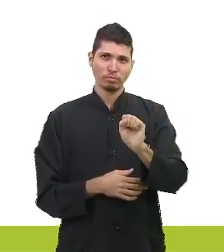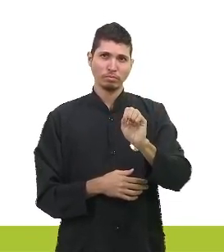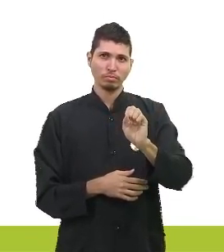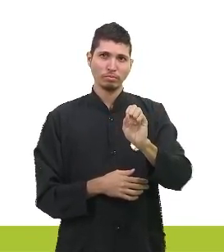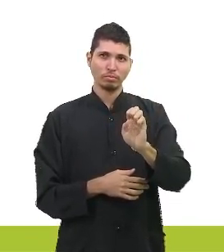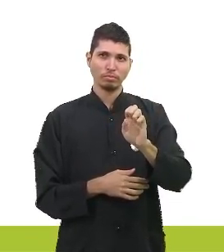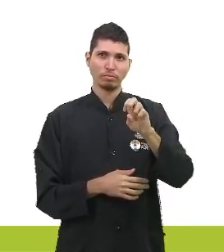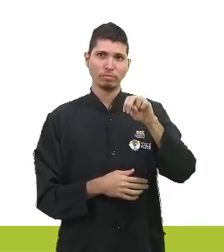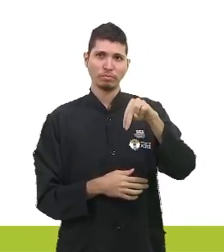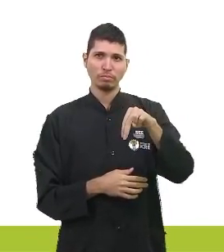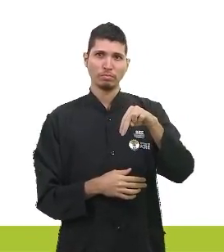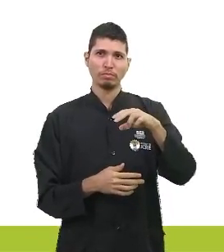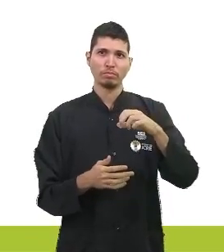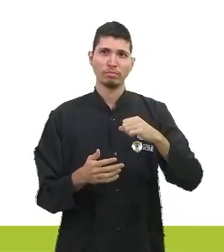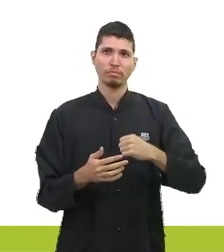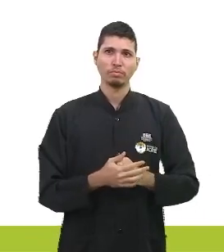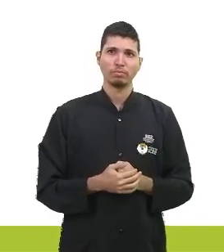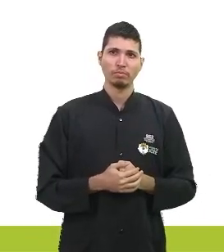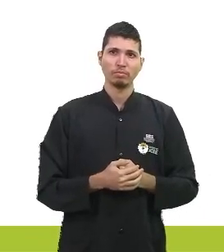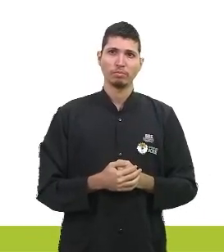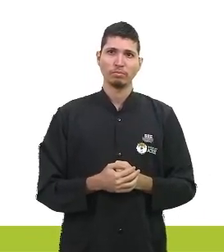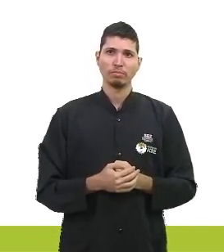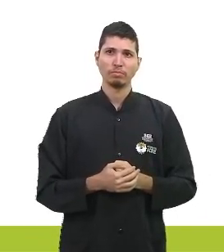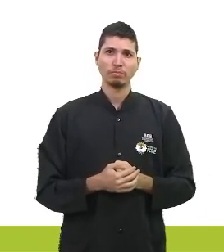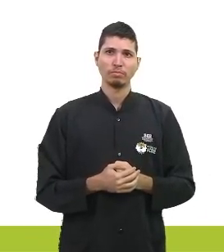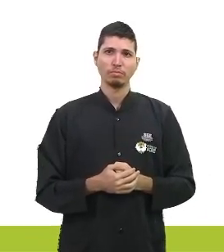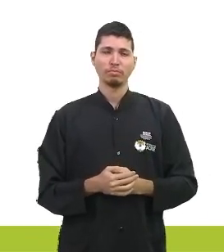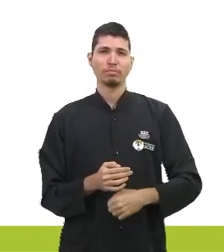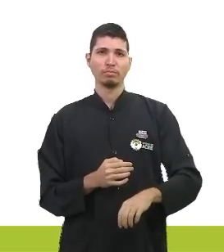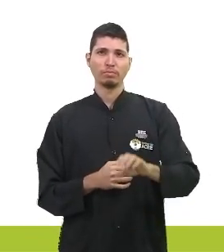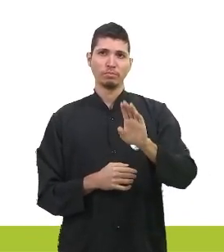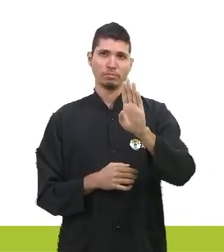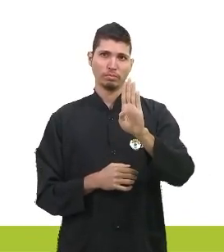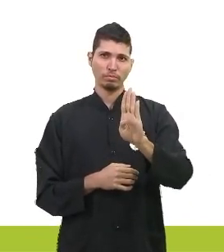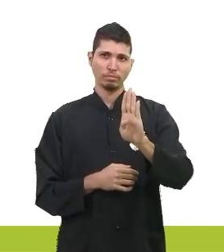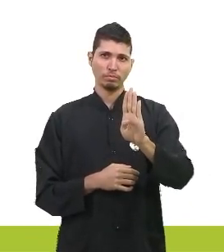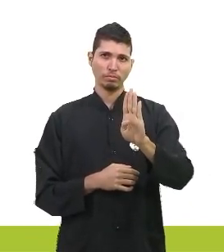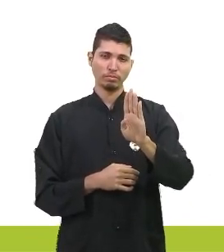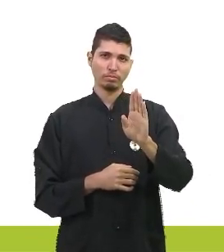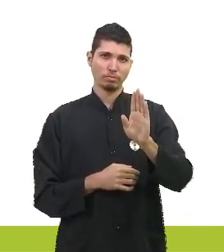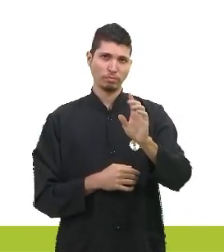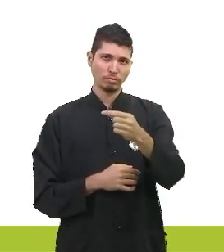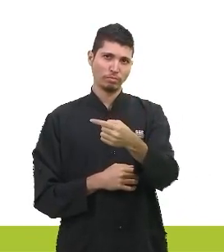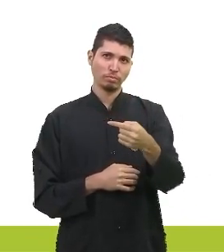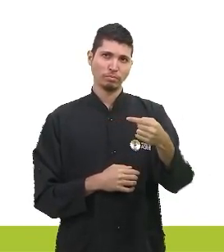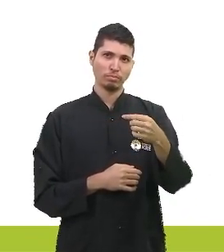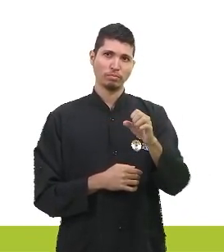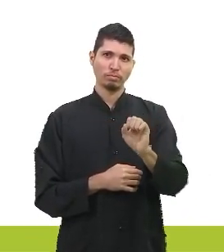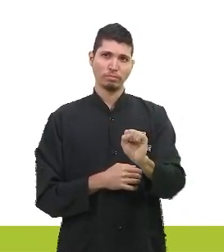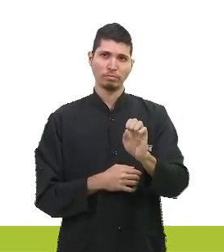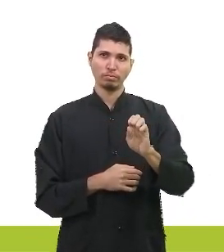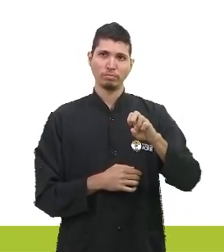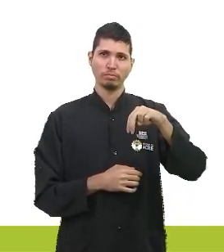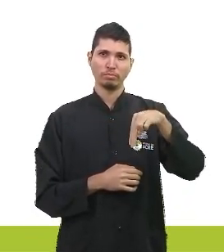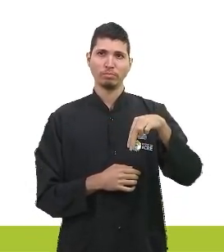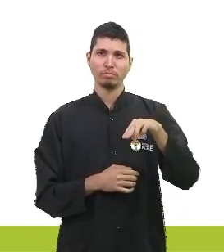e a outra igualdade, B dividido para seno de beta